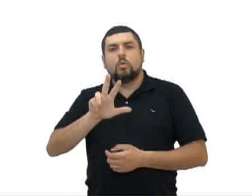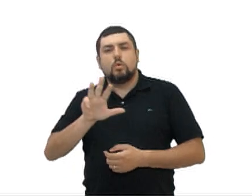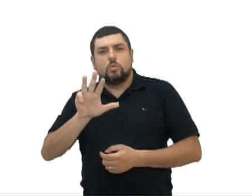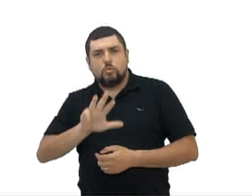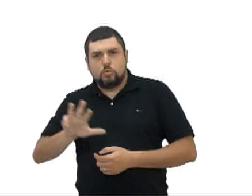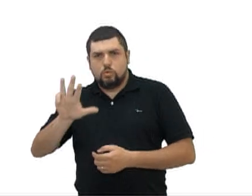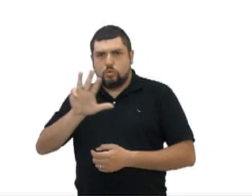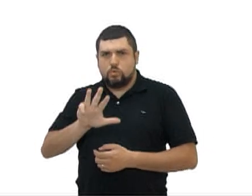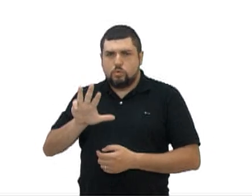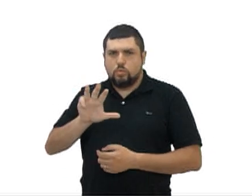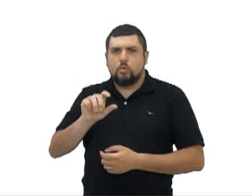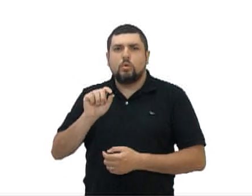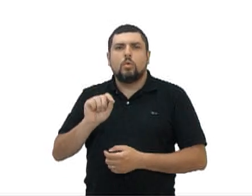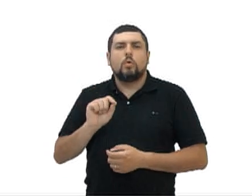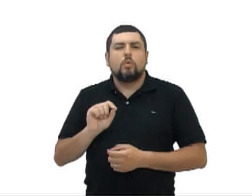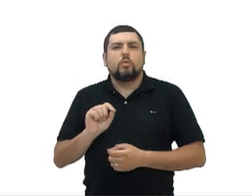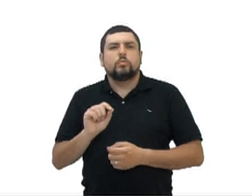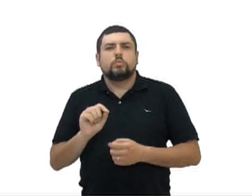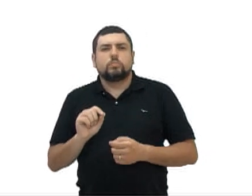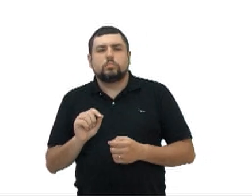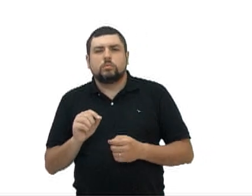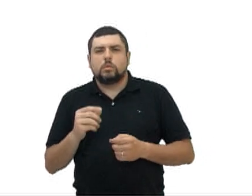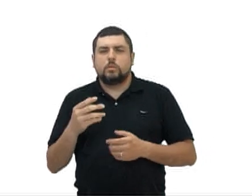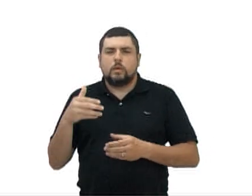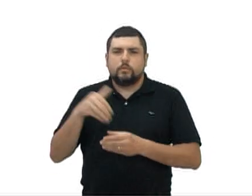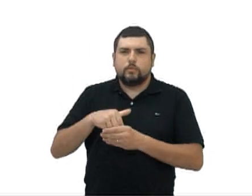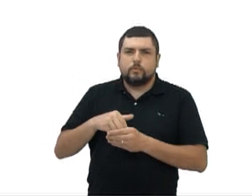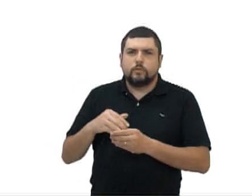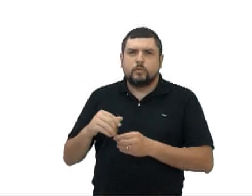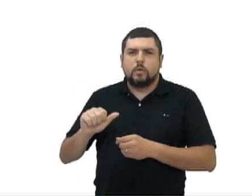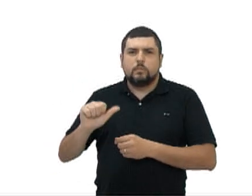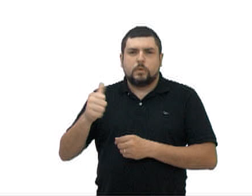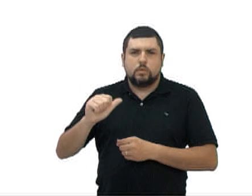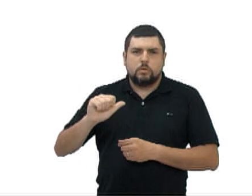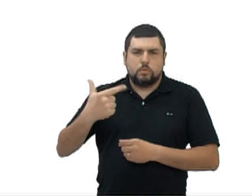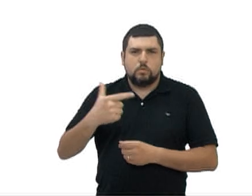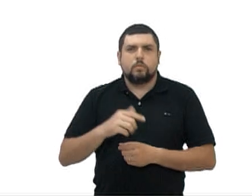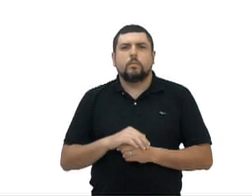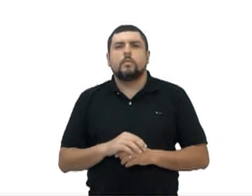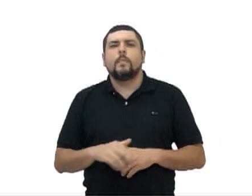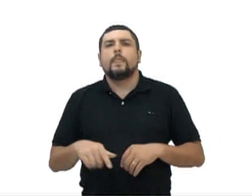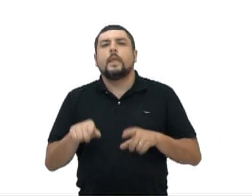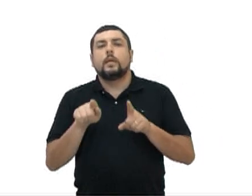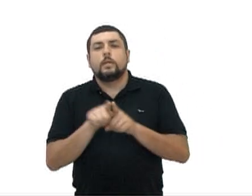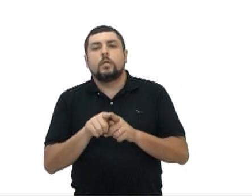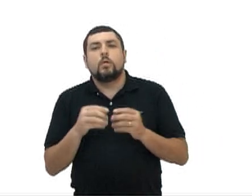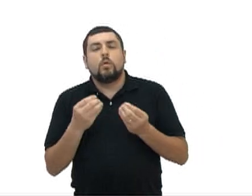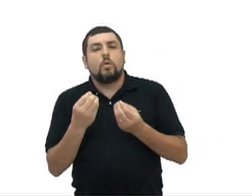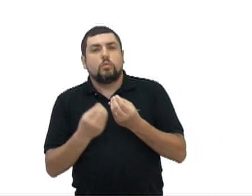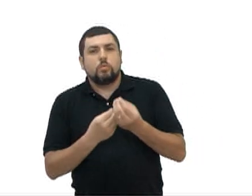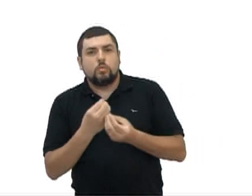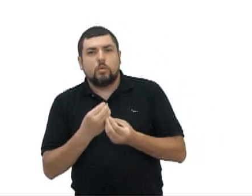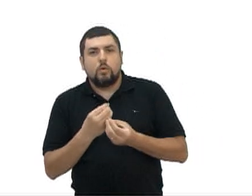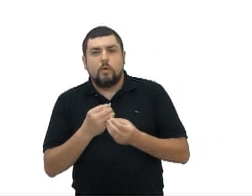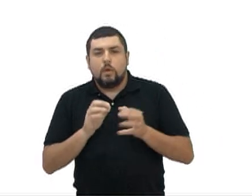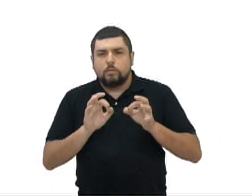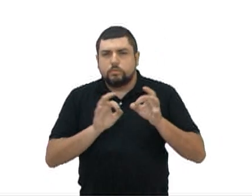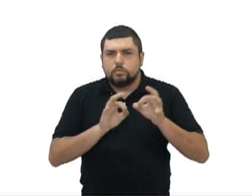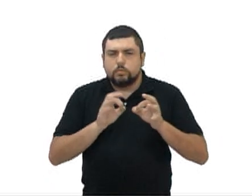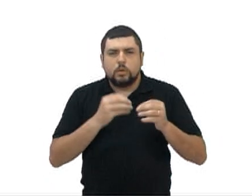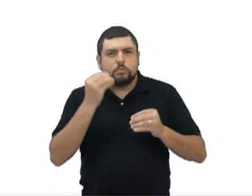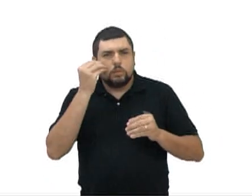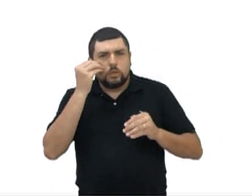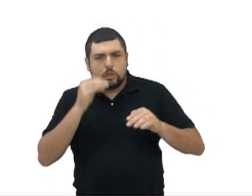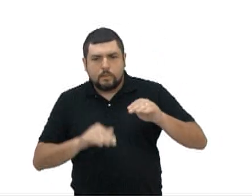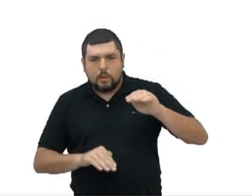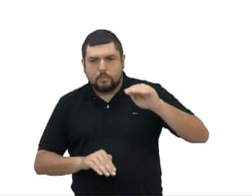também a cadeira por 2 mandatos, e aí os governos do presidente Lula foram marcados por programas de redução da desigualdade, um